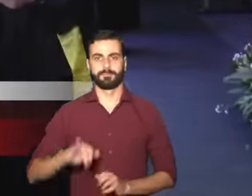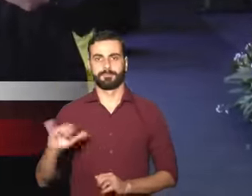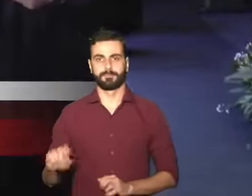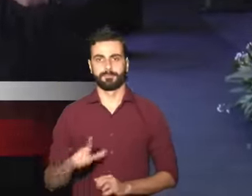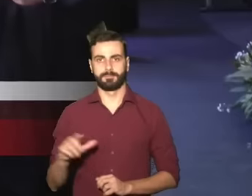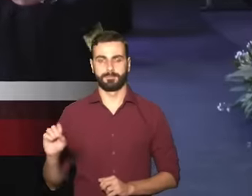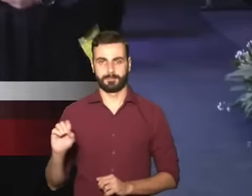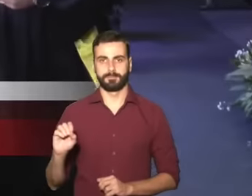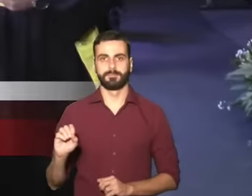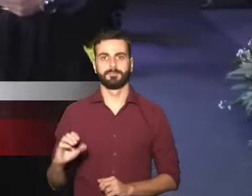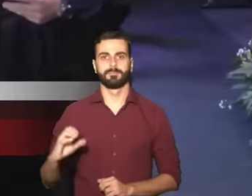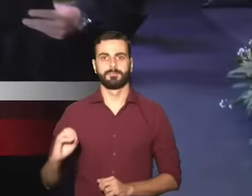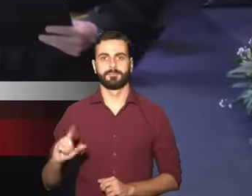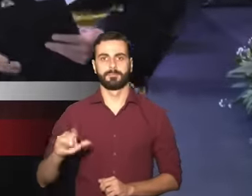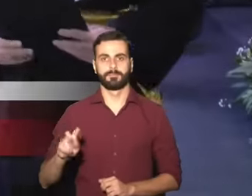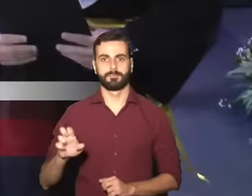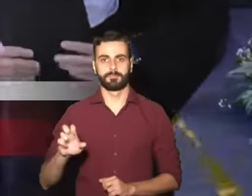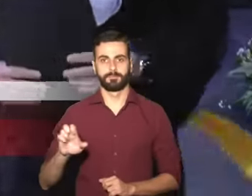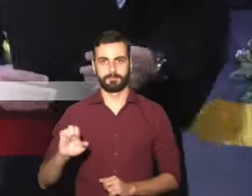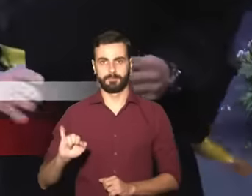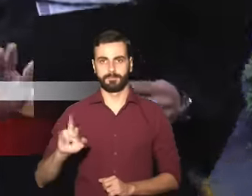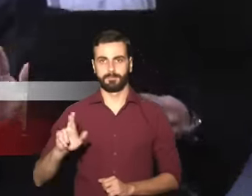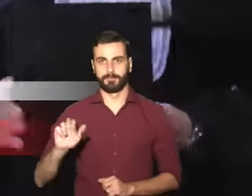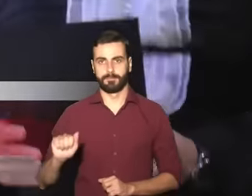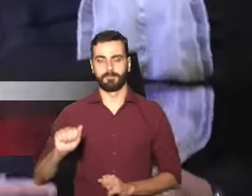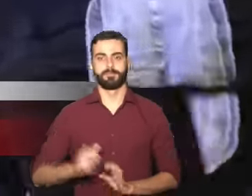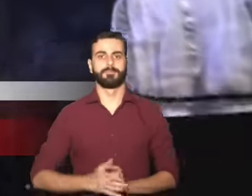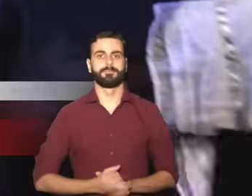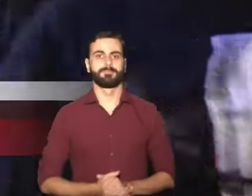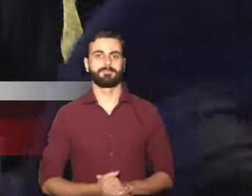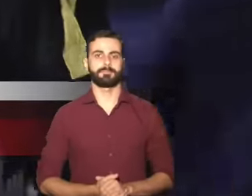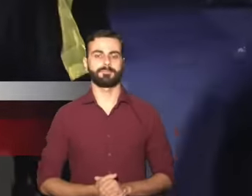João Vitor de Oliveira Mota.